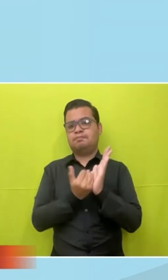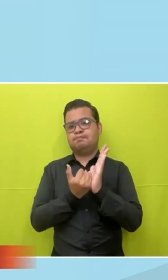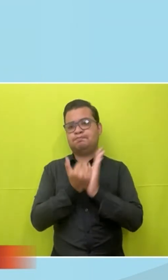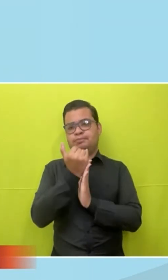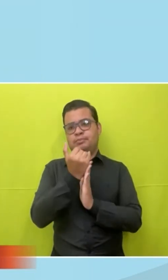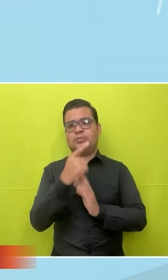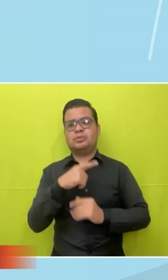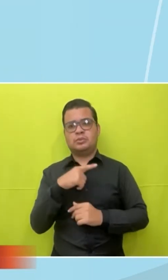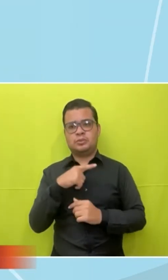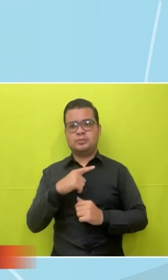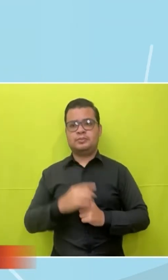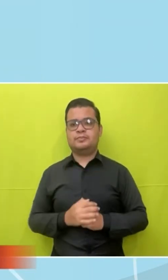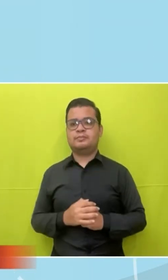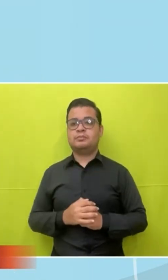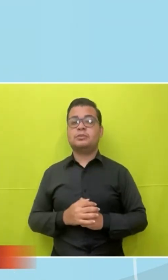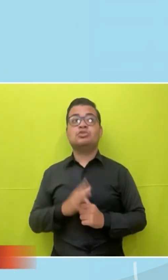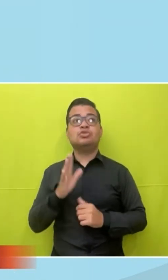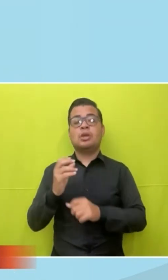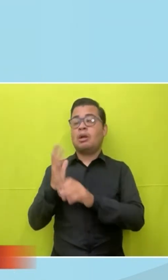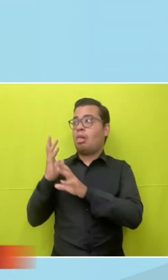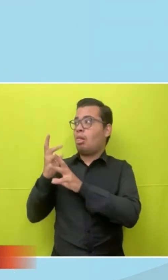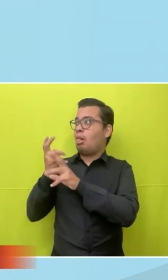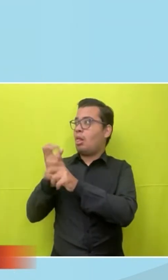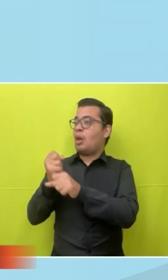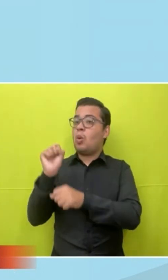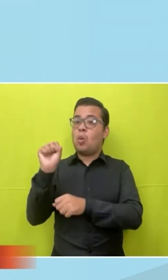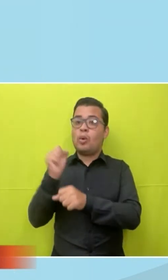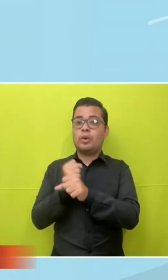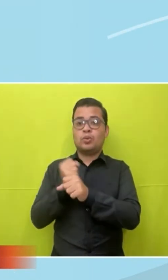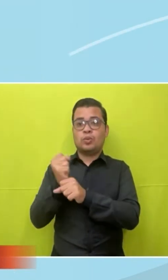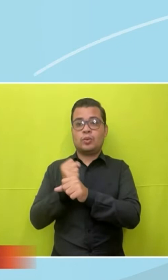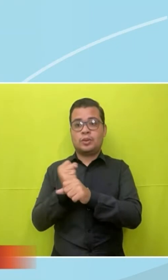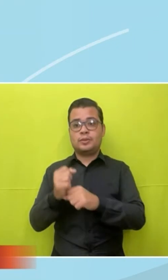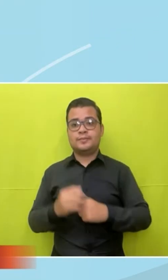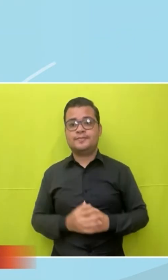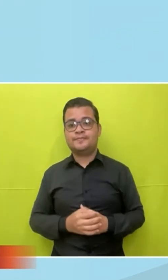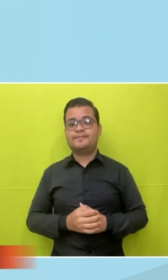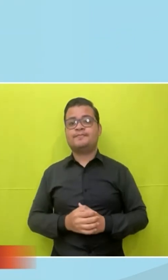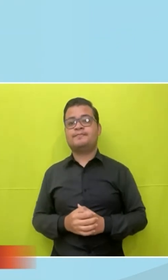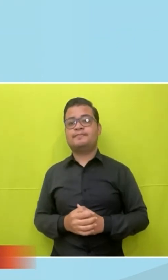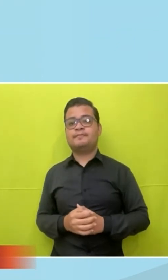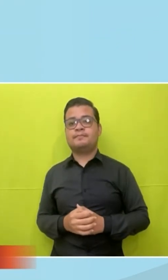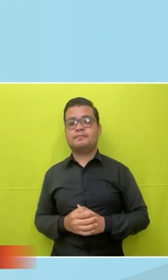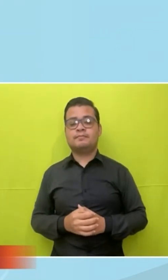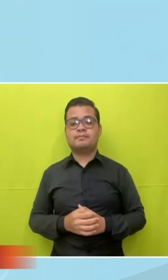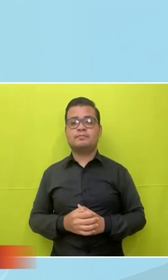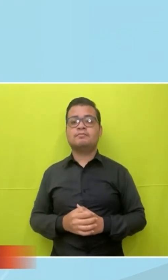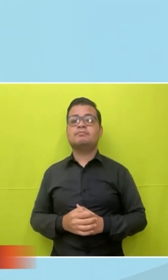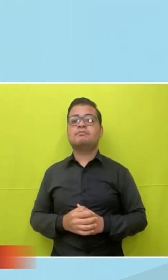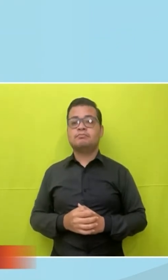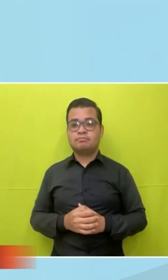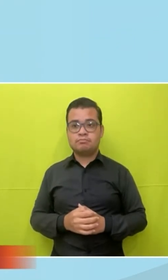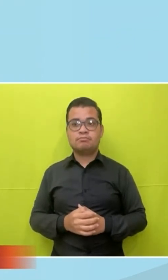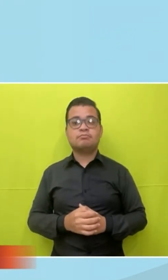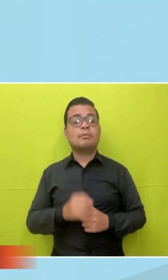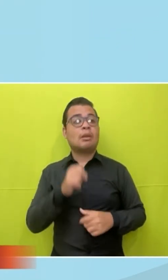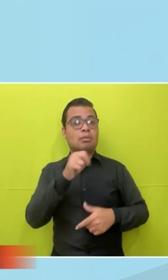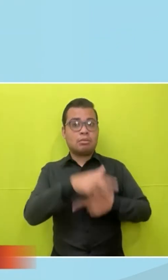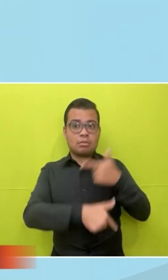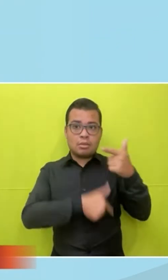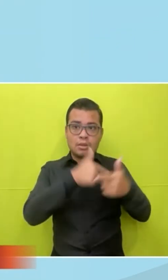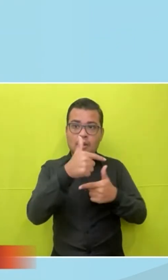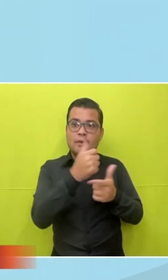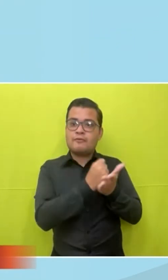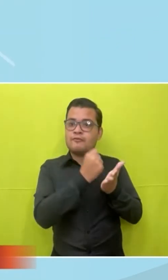só em 8 anos, de 2014 para 2022. Então, menos 3 milhões de pessoas no mercado formal,